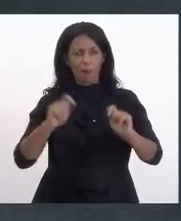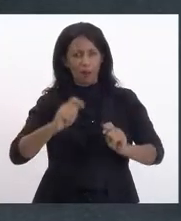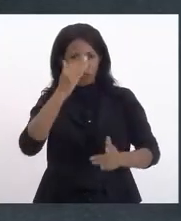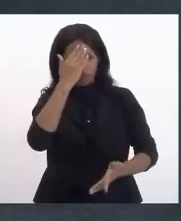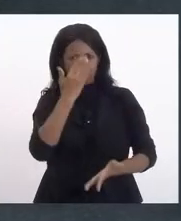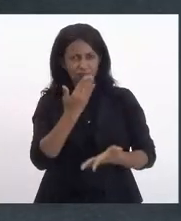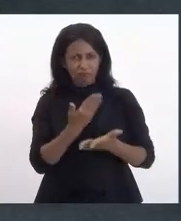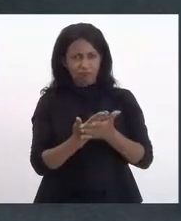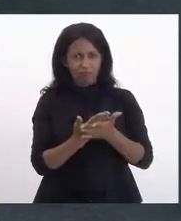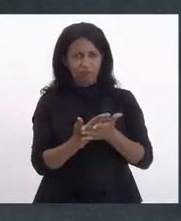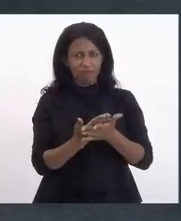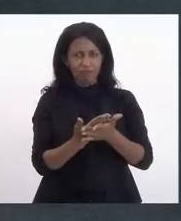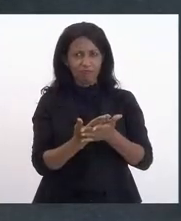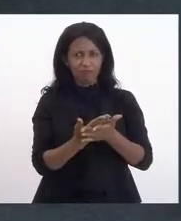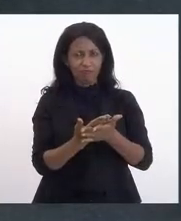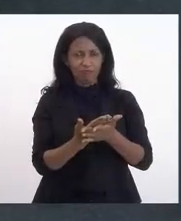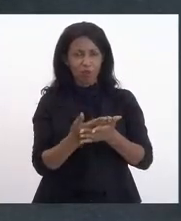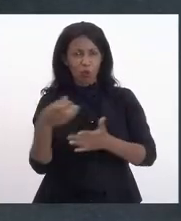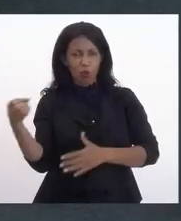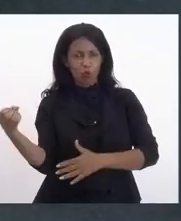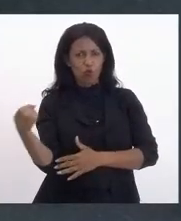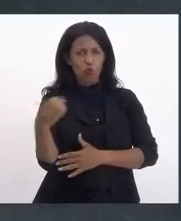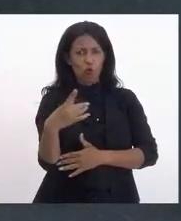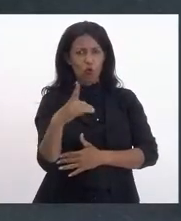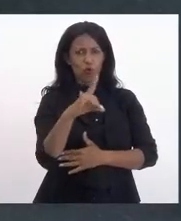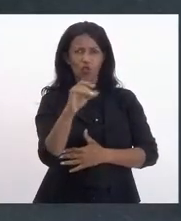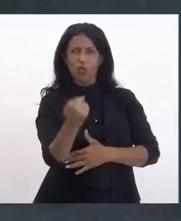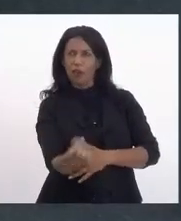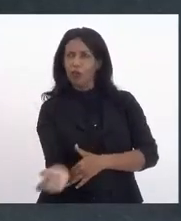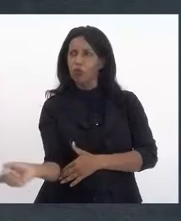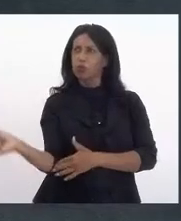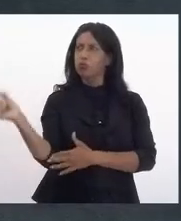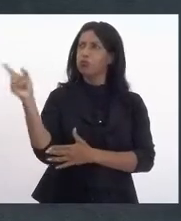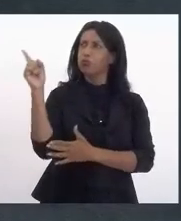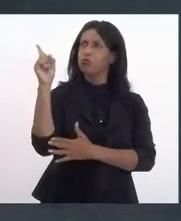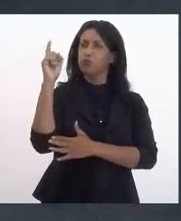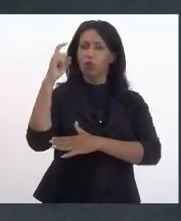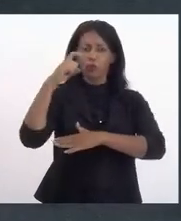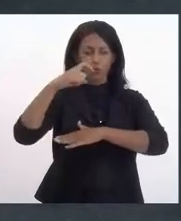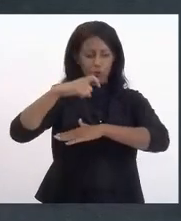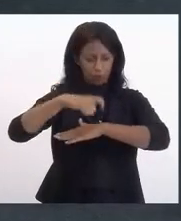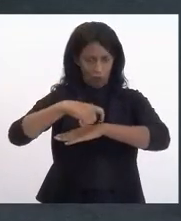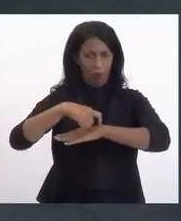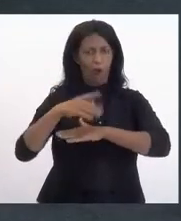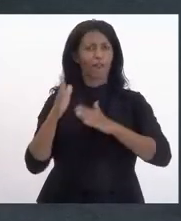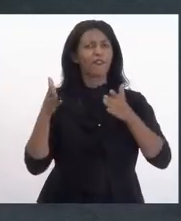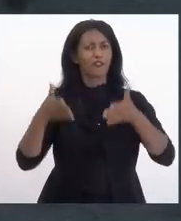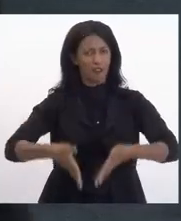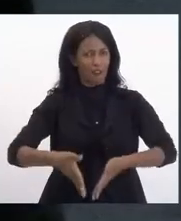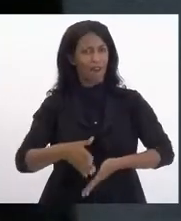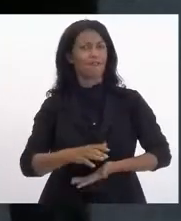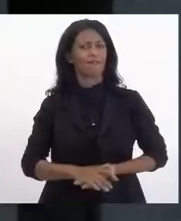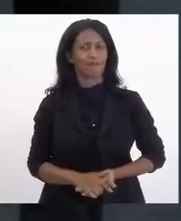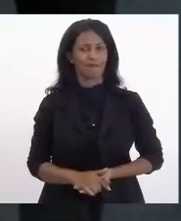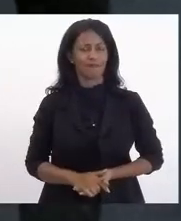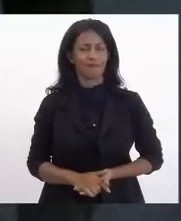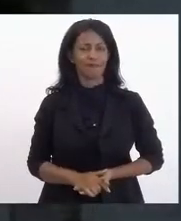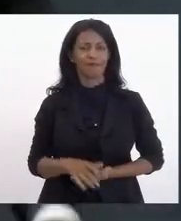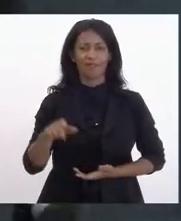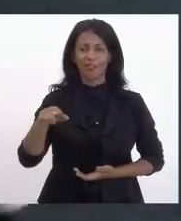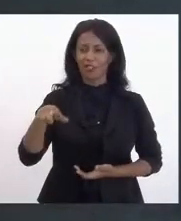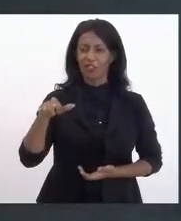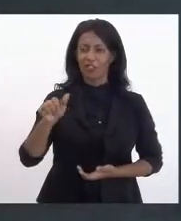acreditar, um novo dia vai raiar e sua hora vai chegar. Xande